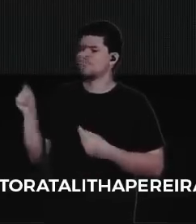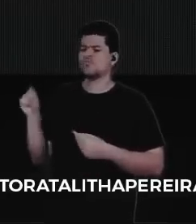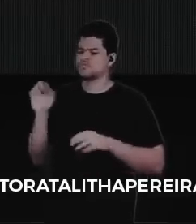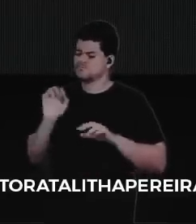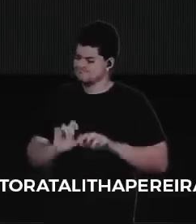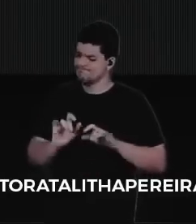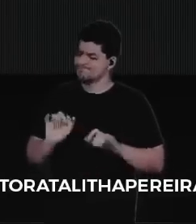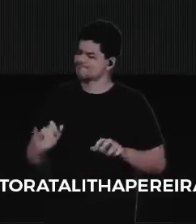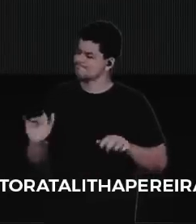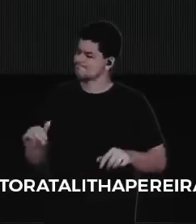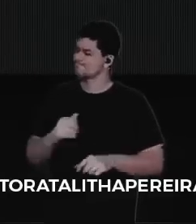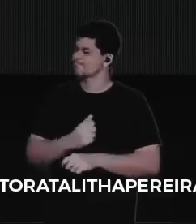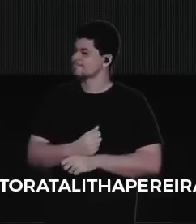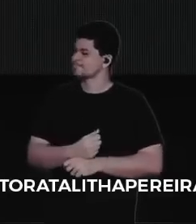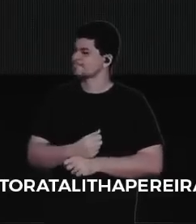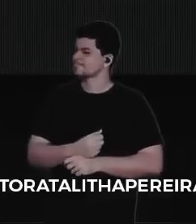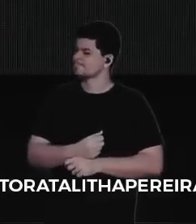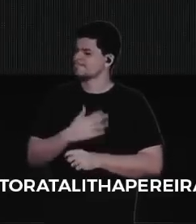você tocando piano.